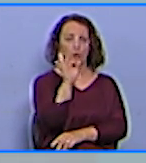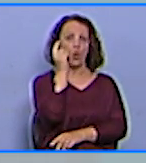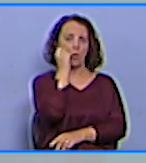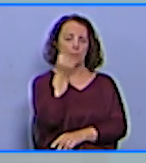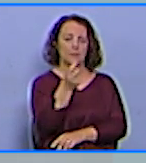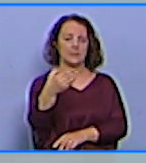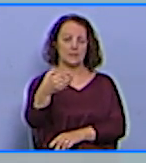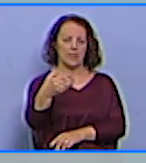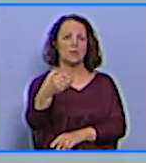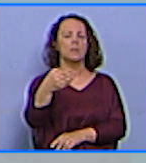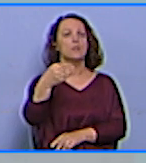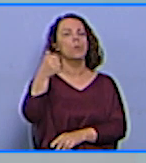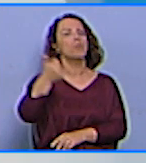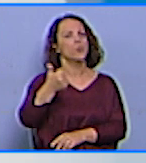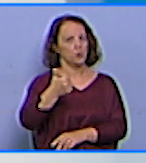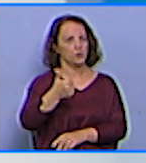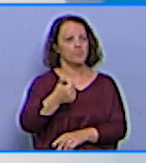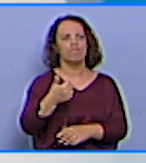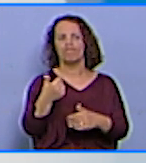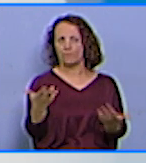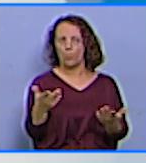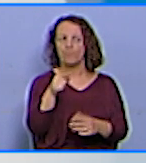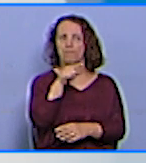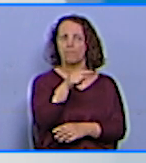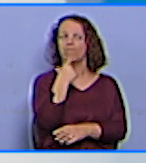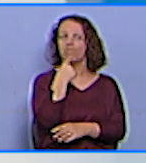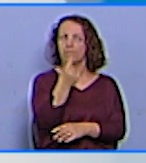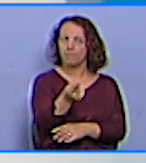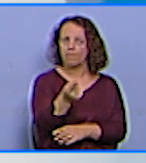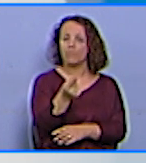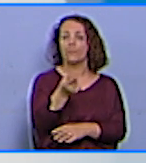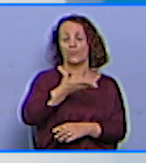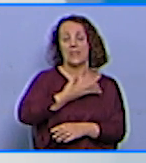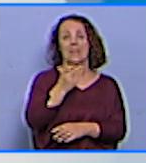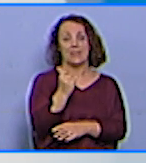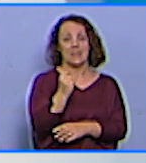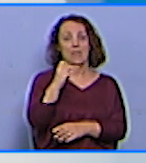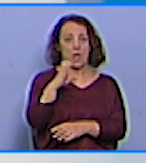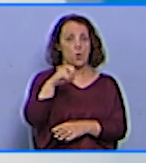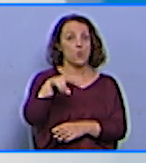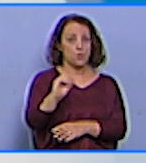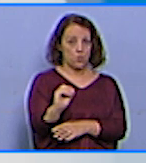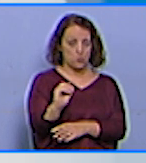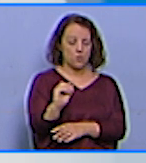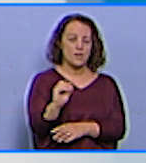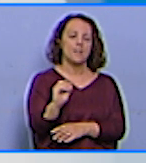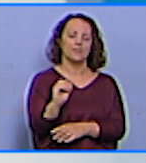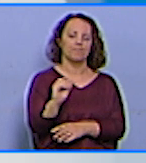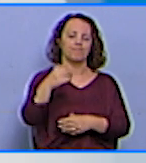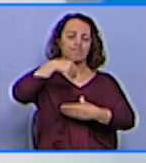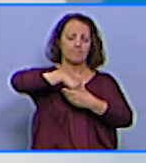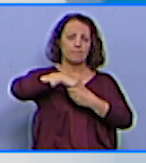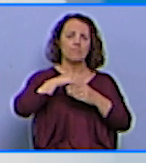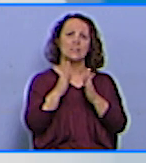boa reputação. O diaconado. Os diáconos, que são na